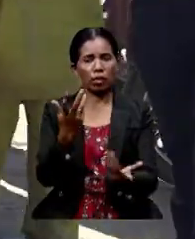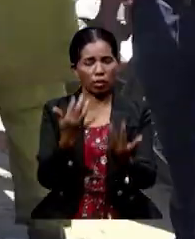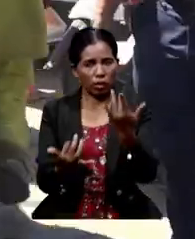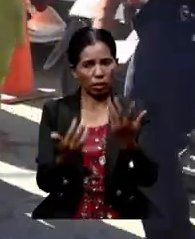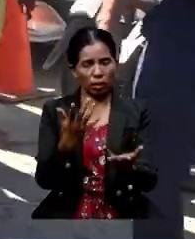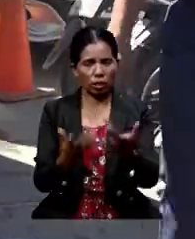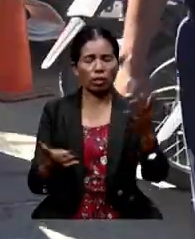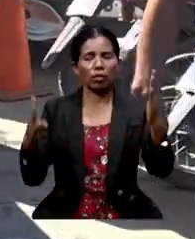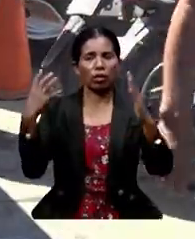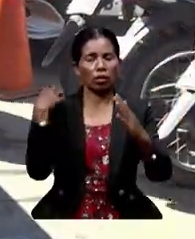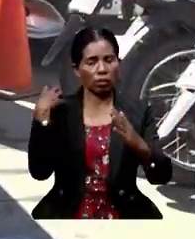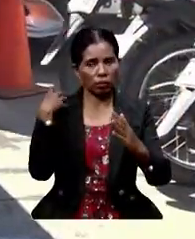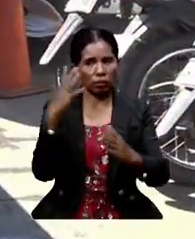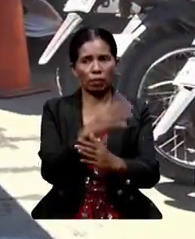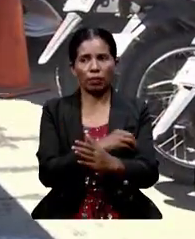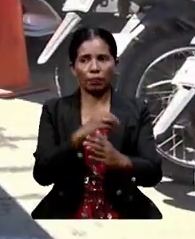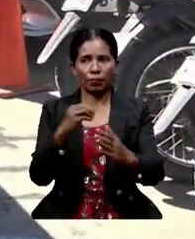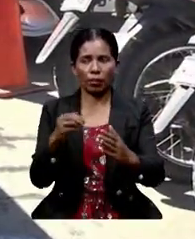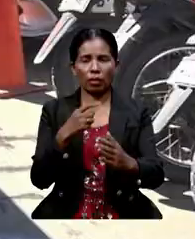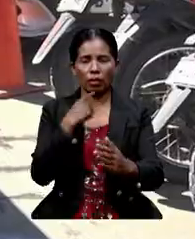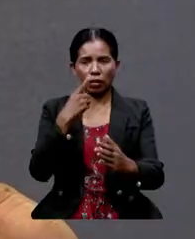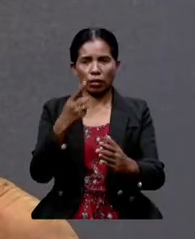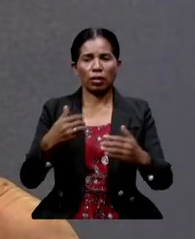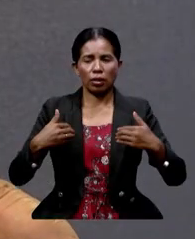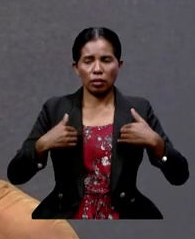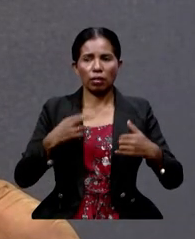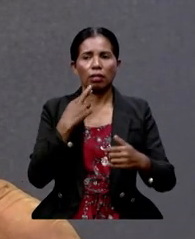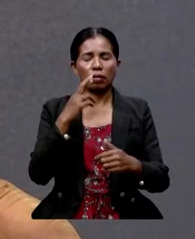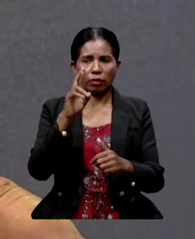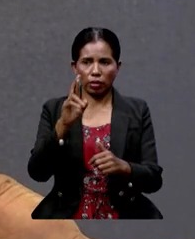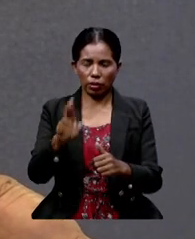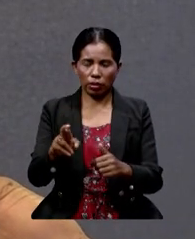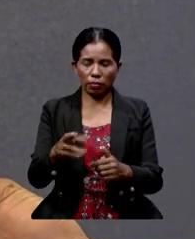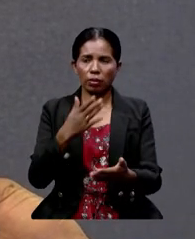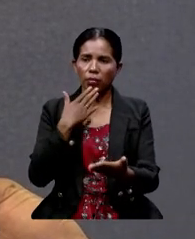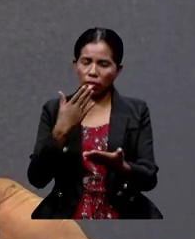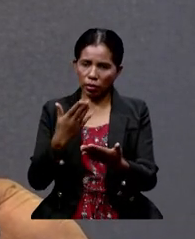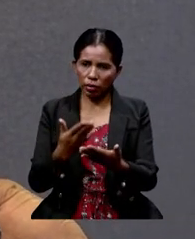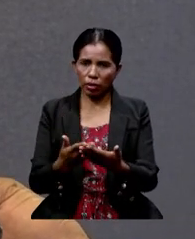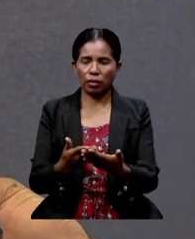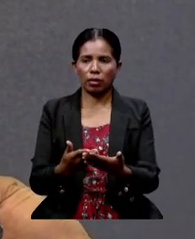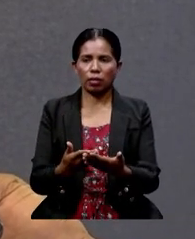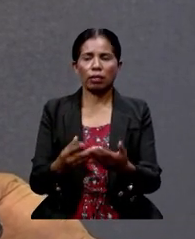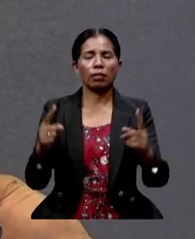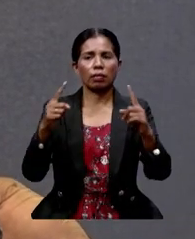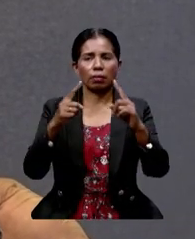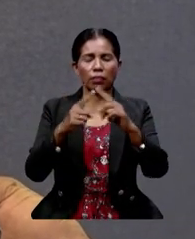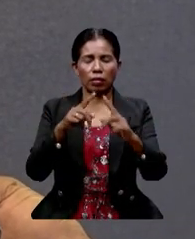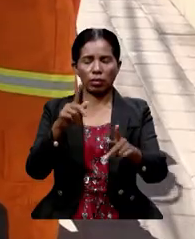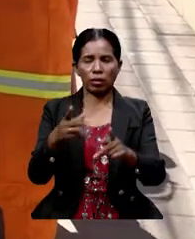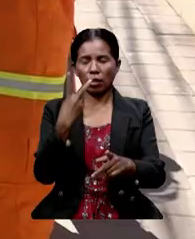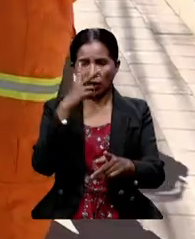e mais preparados para dar uma resposta mais eficiente e mais eficaz para uma situação